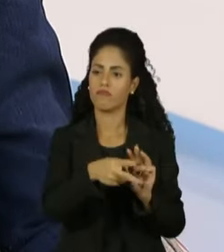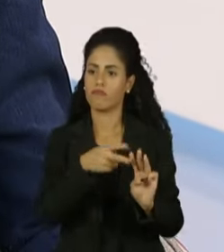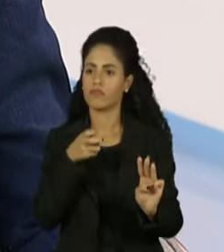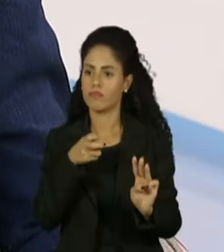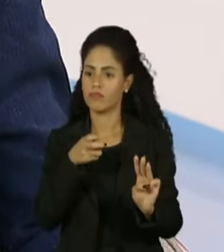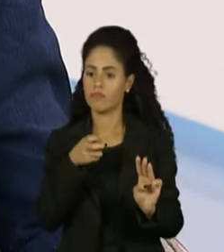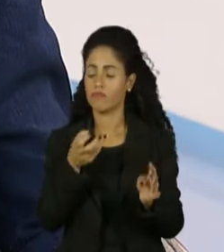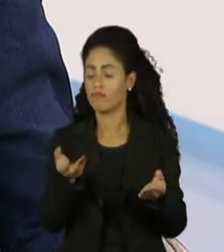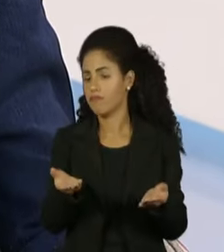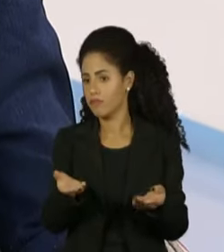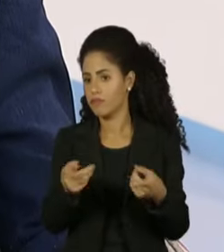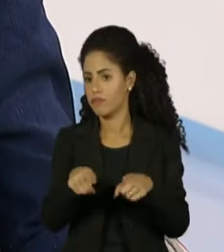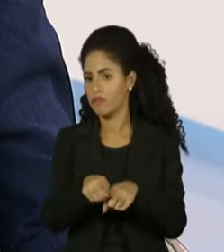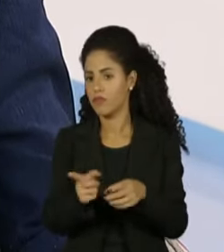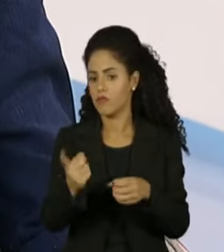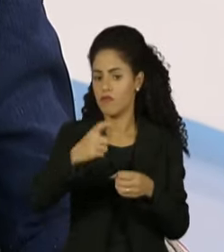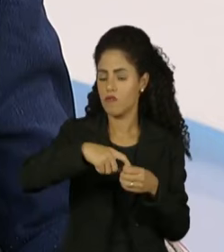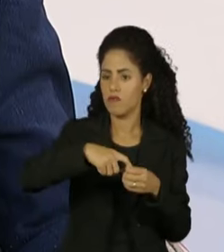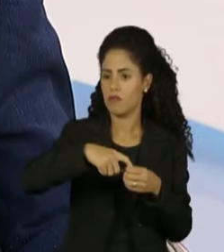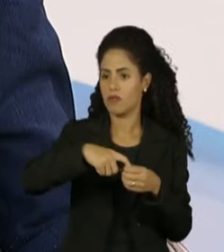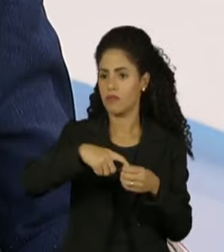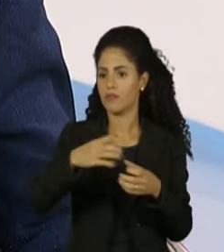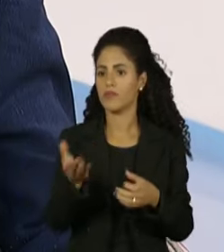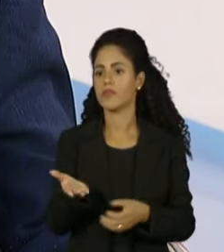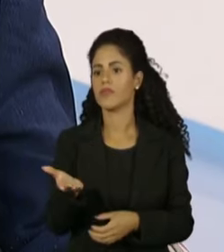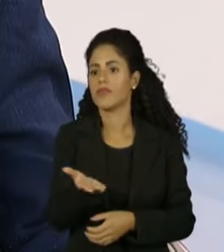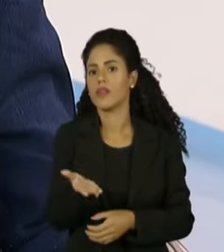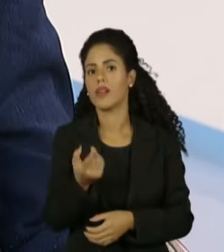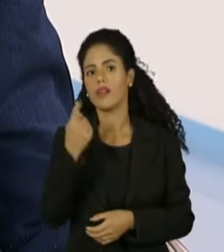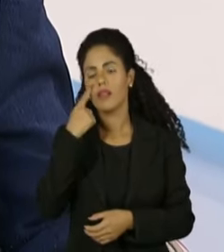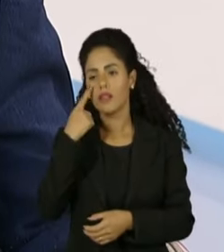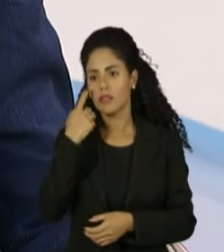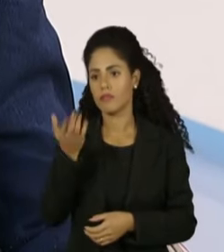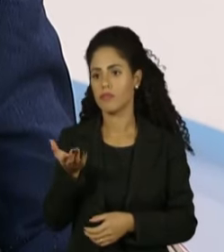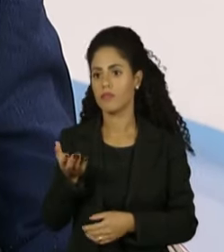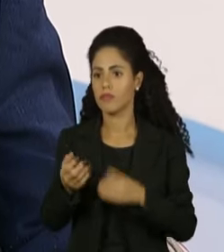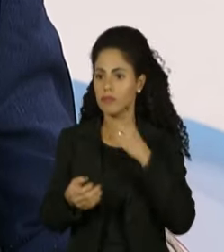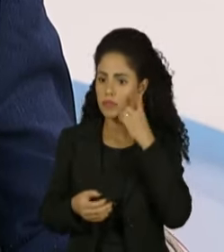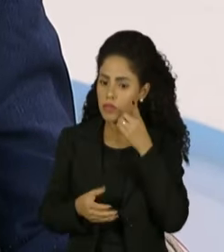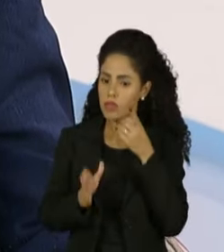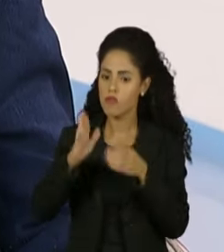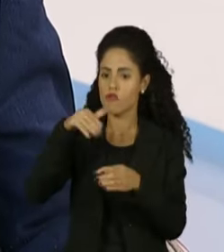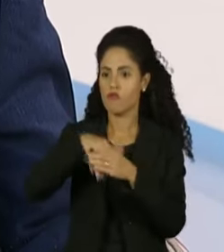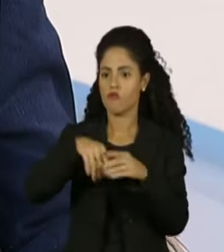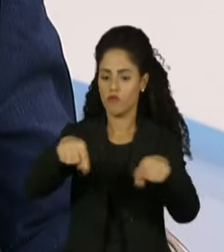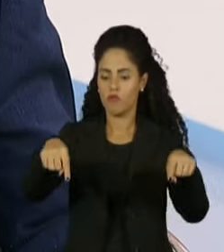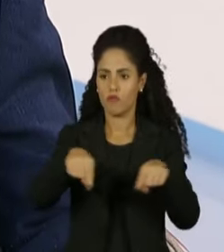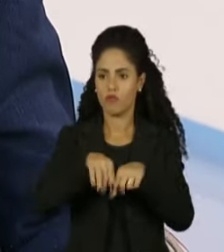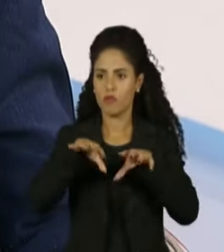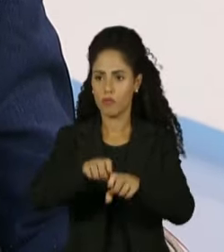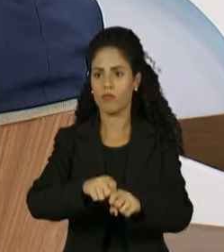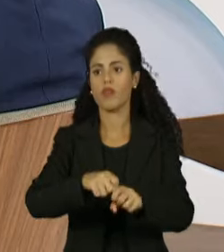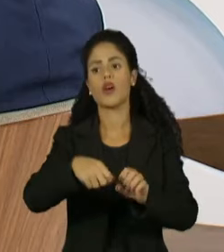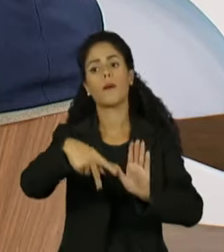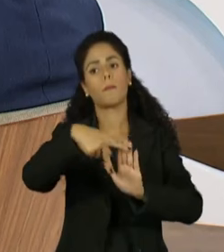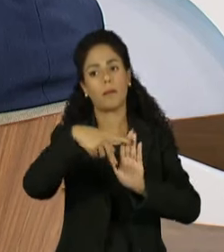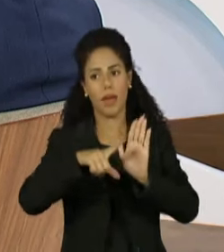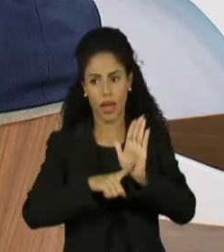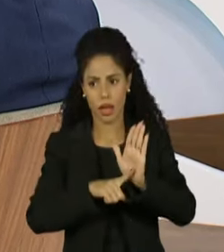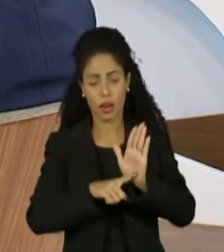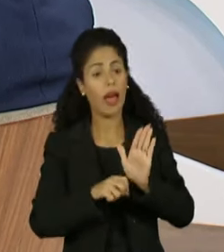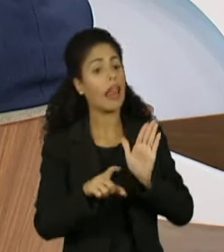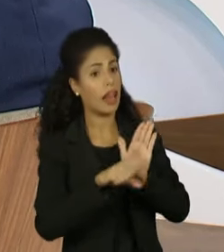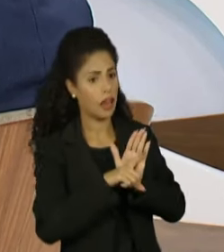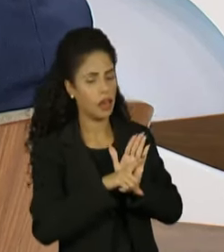imprevisibilidade ad perpétuo. Então, a Câmara votou o marco temporal. É uma lei. É um projeto de lei. É um projeto de lei.